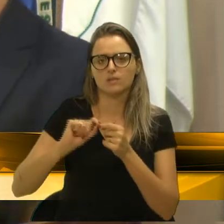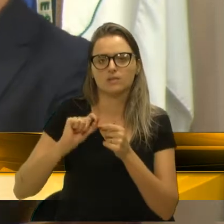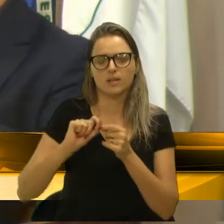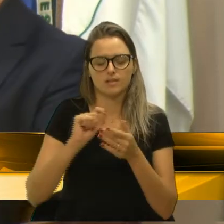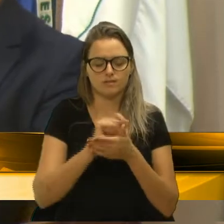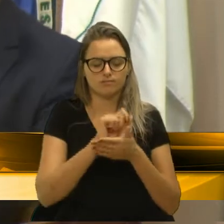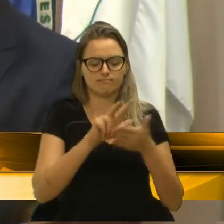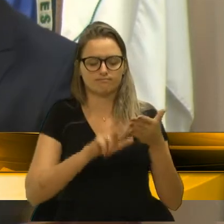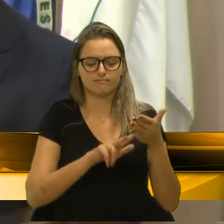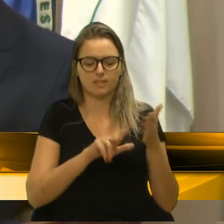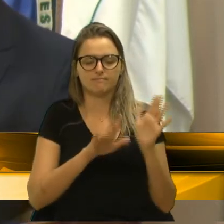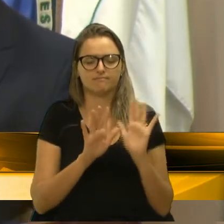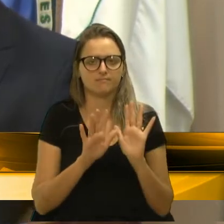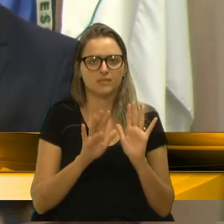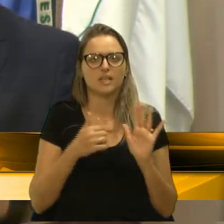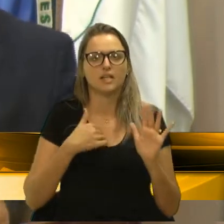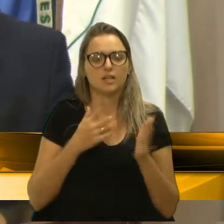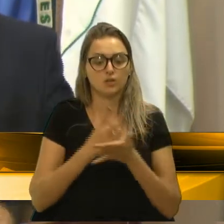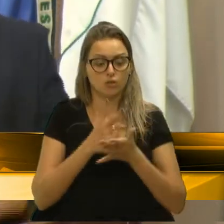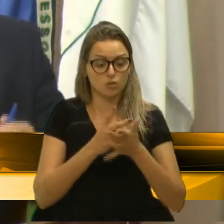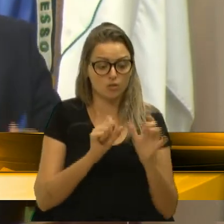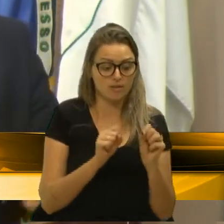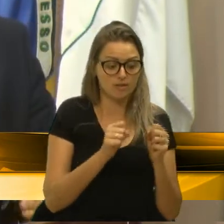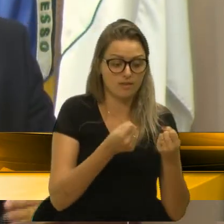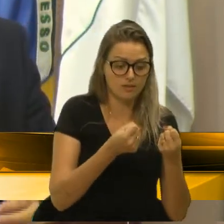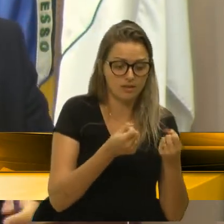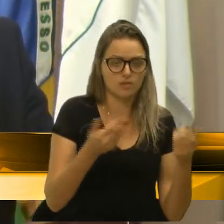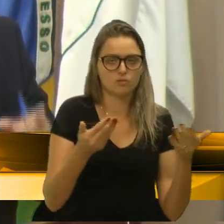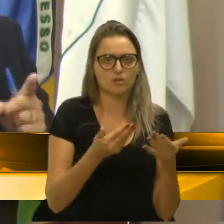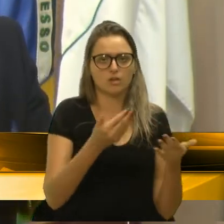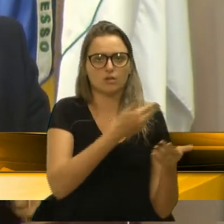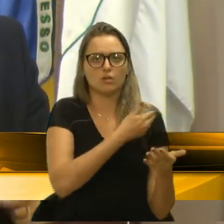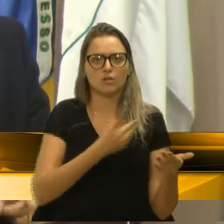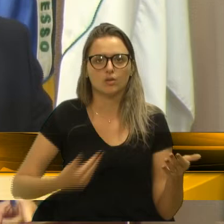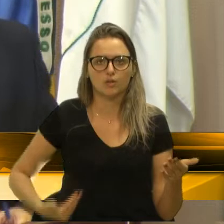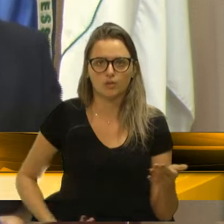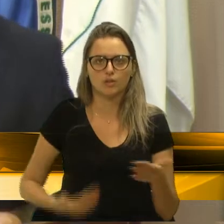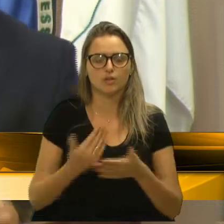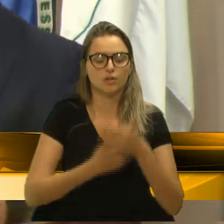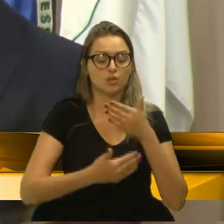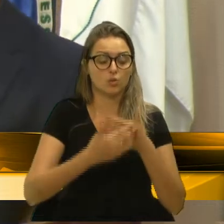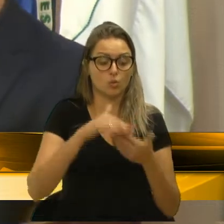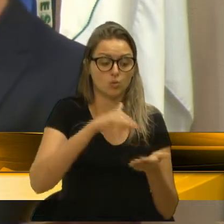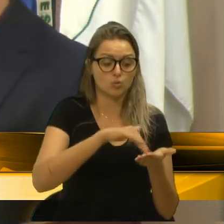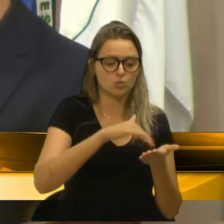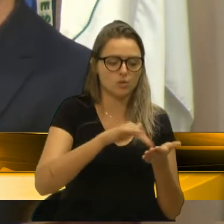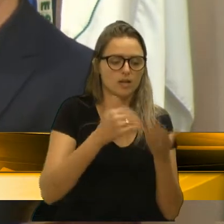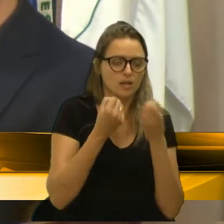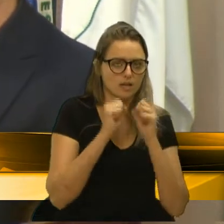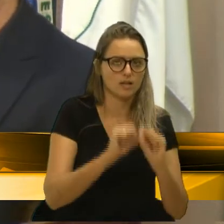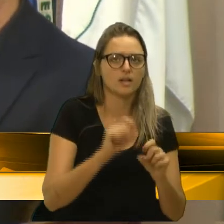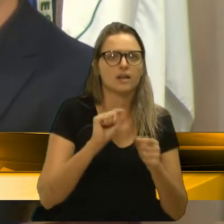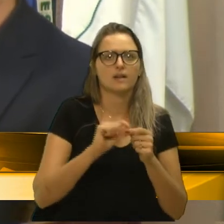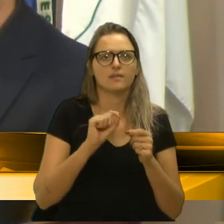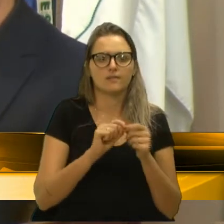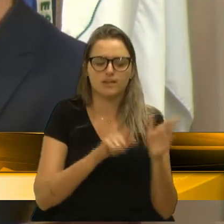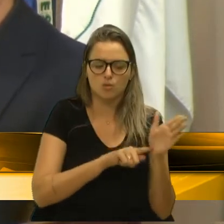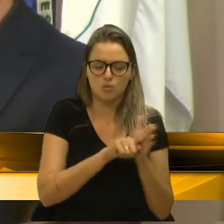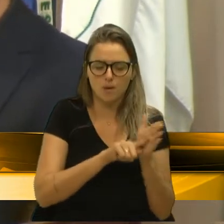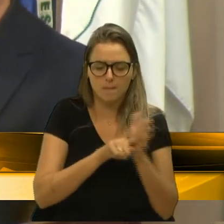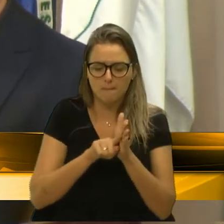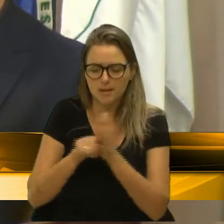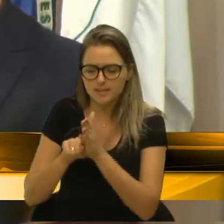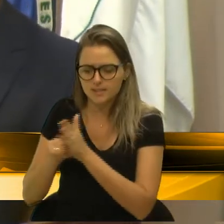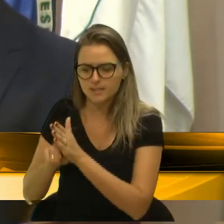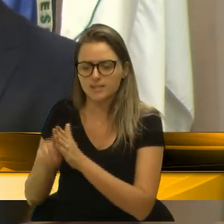análise. E vou continuar defendendo que essa administração, os seus secretários, façam um pente fino em todos